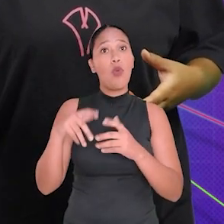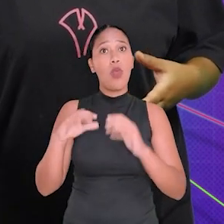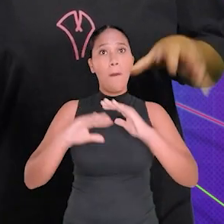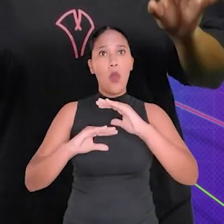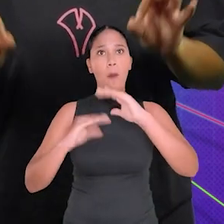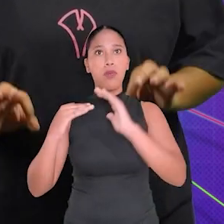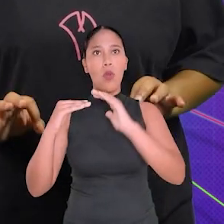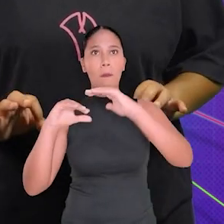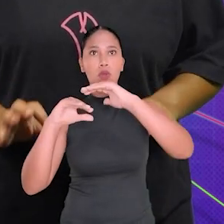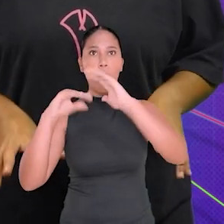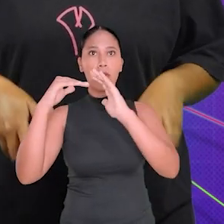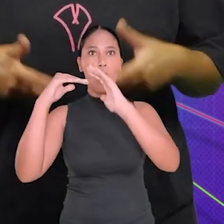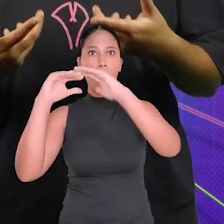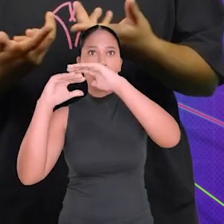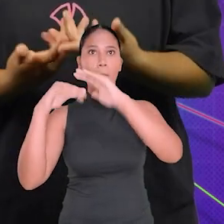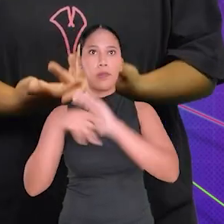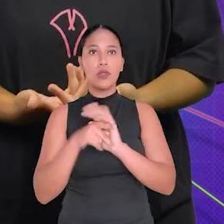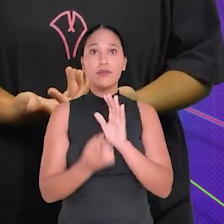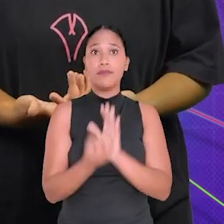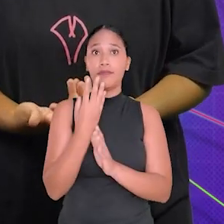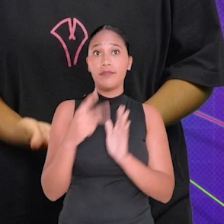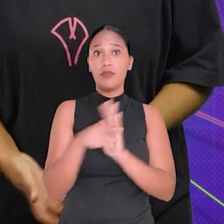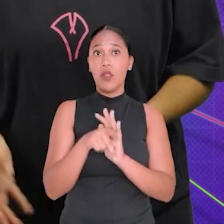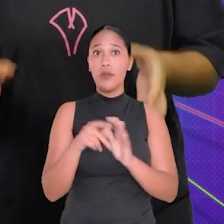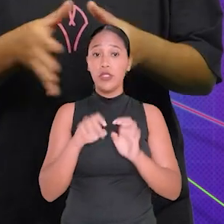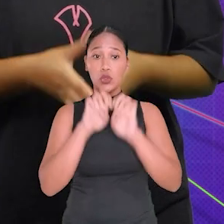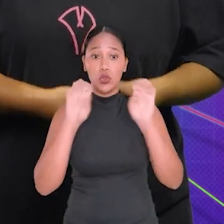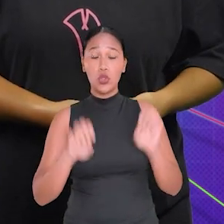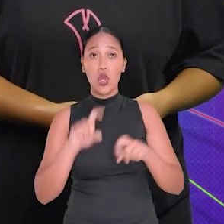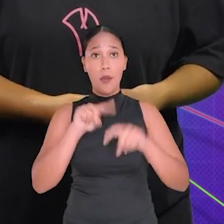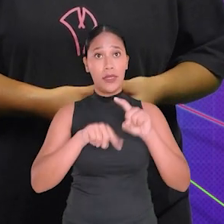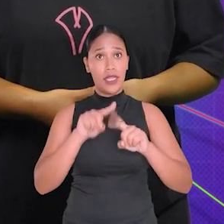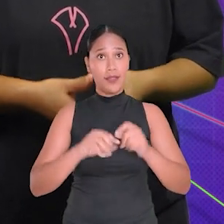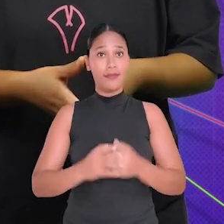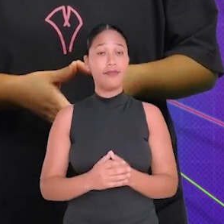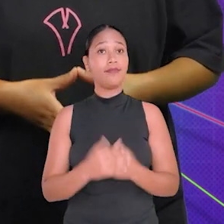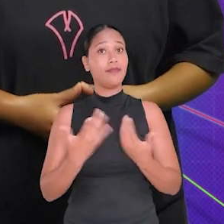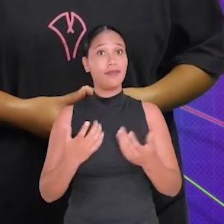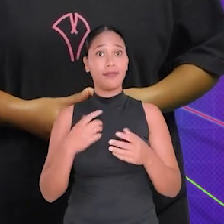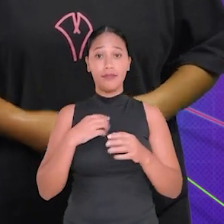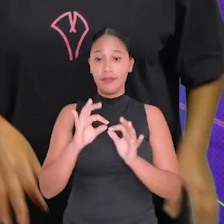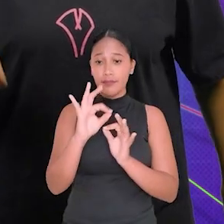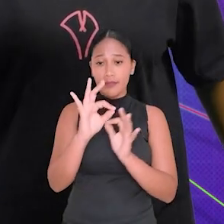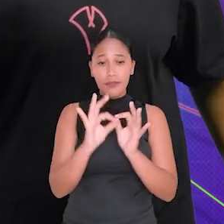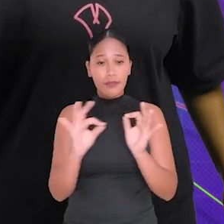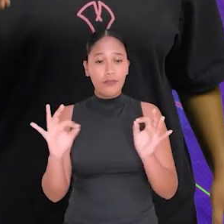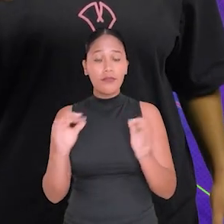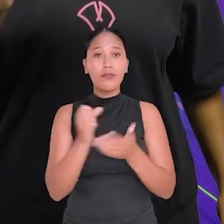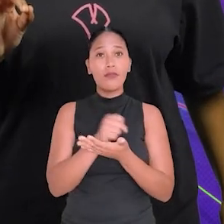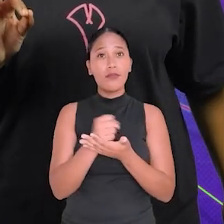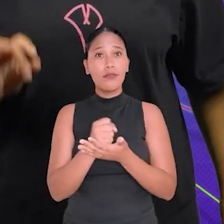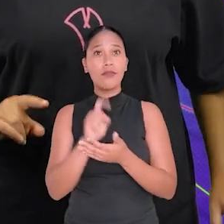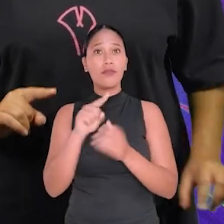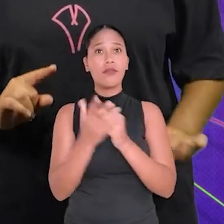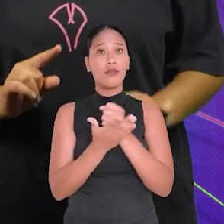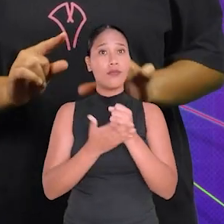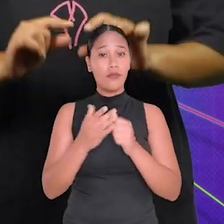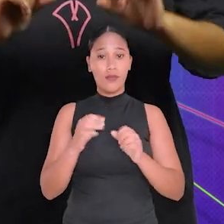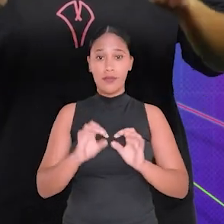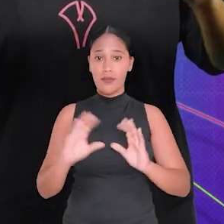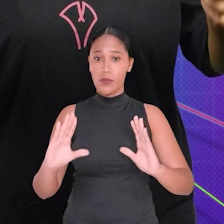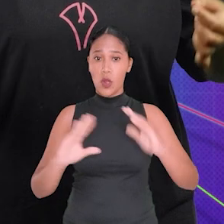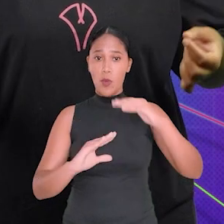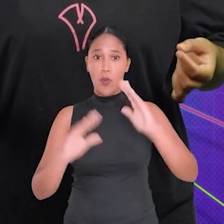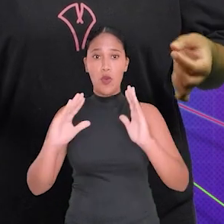mundos virtuais com blocos, utilizando ferramentas e materiais para a construção de estruturas de objetos. A geometria do jogo é baseada em